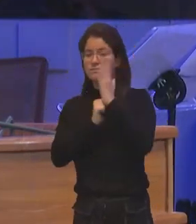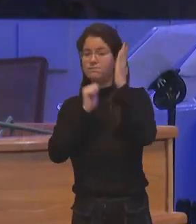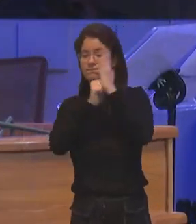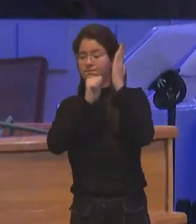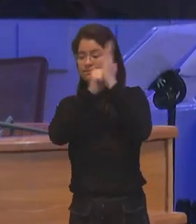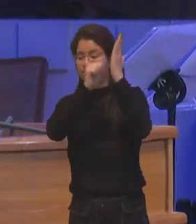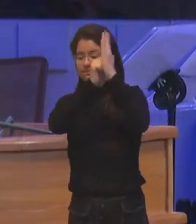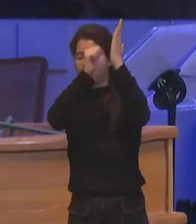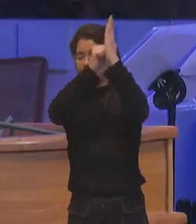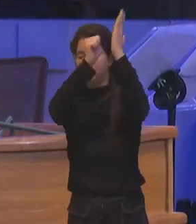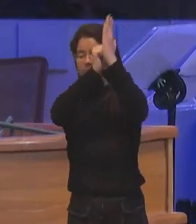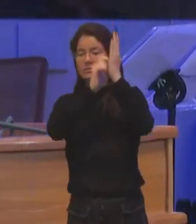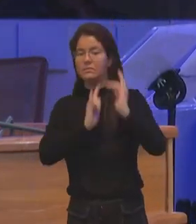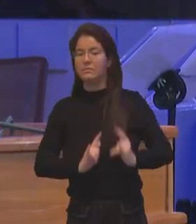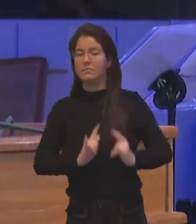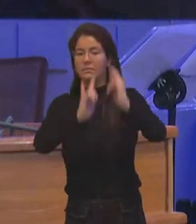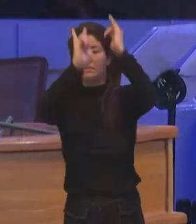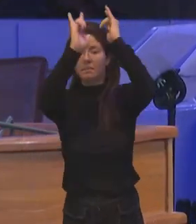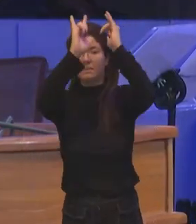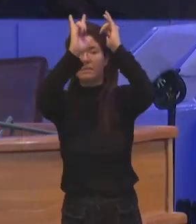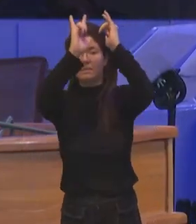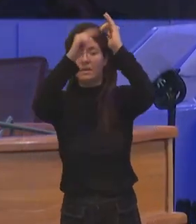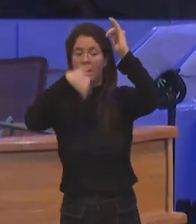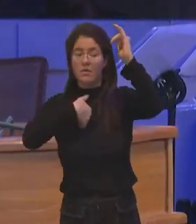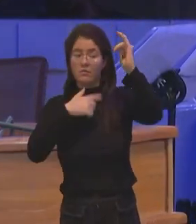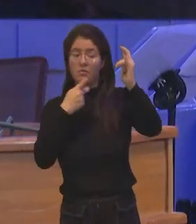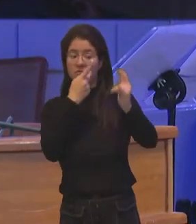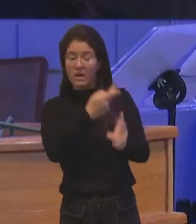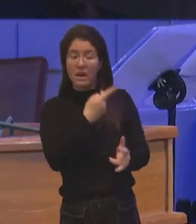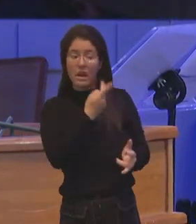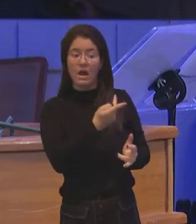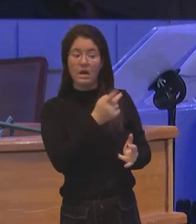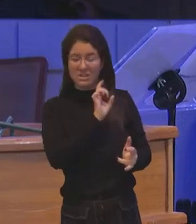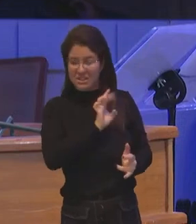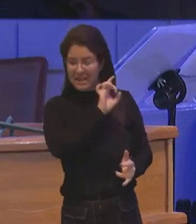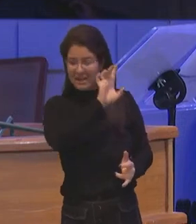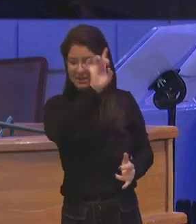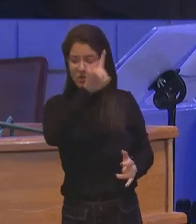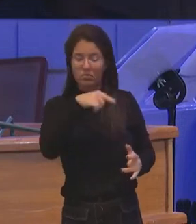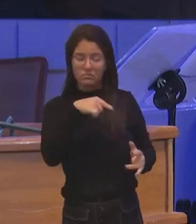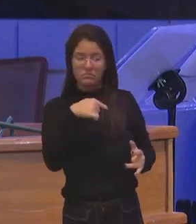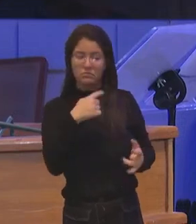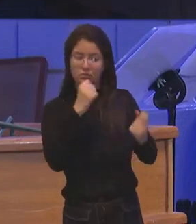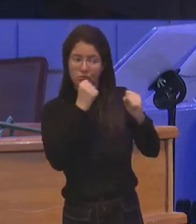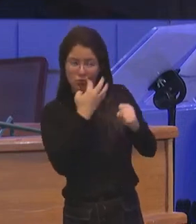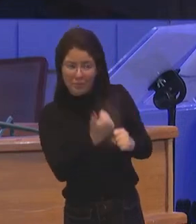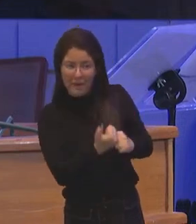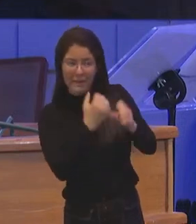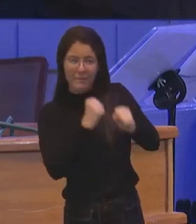na sua casa, convidar a sua família e fazermos juntos uma oração?